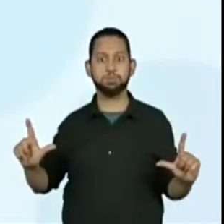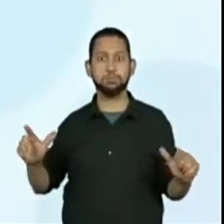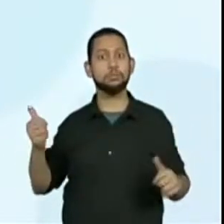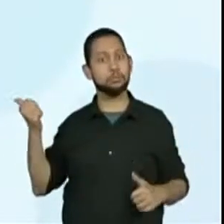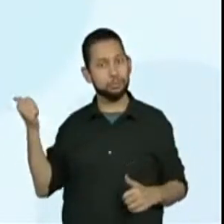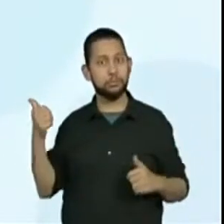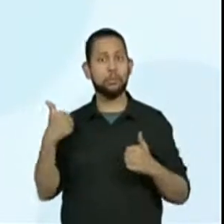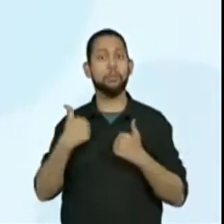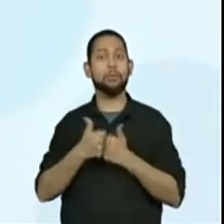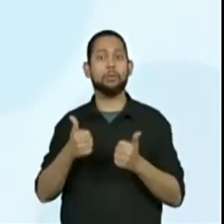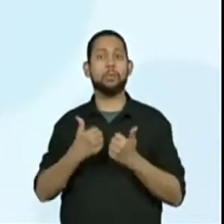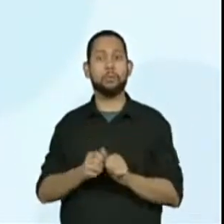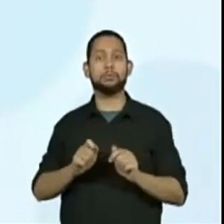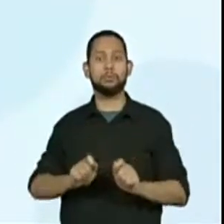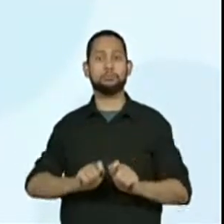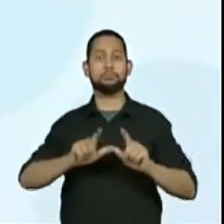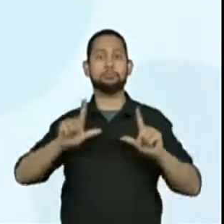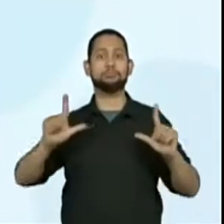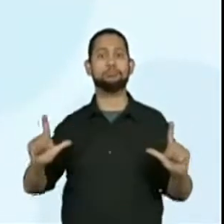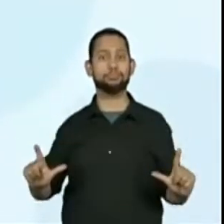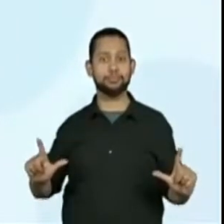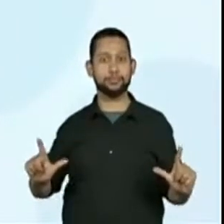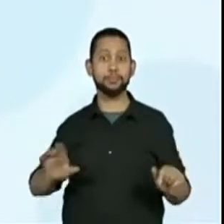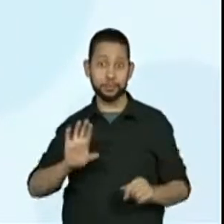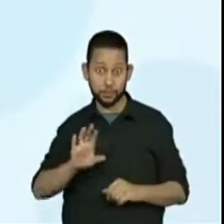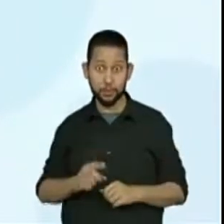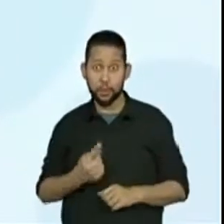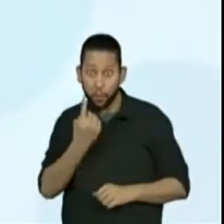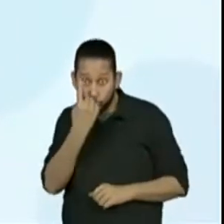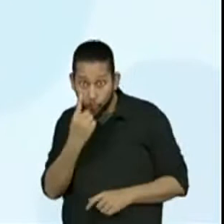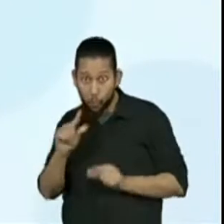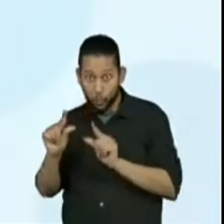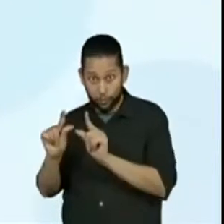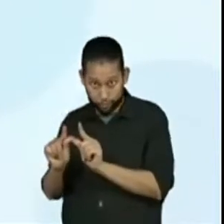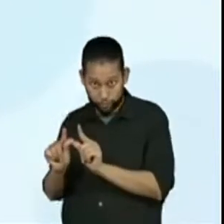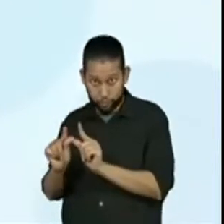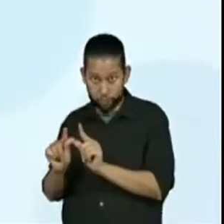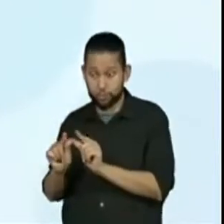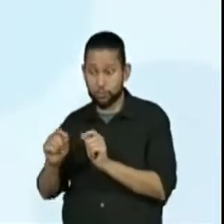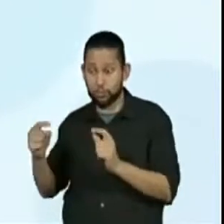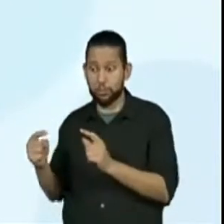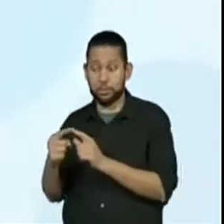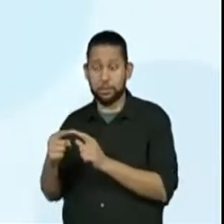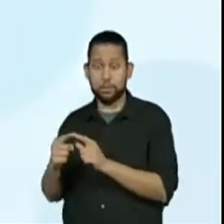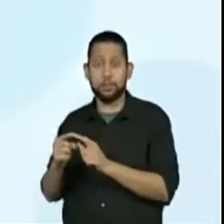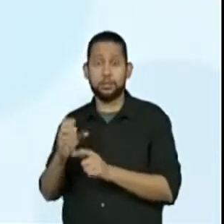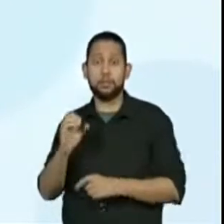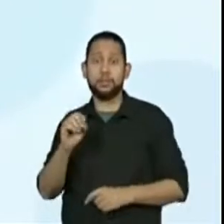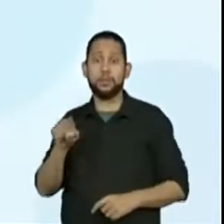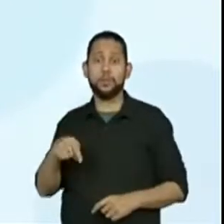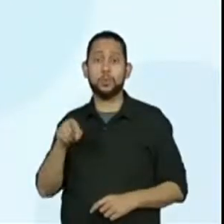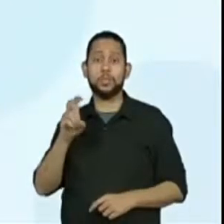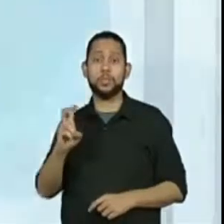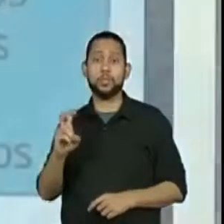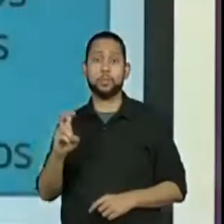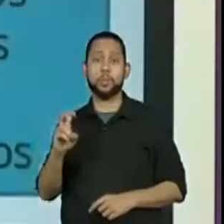Olha só. Então, um quadradinho da malha equivale a meio